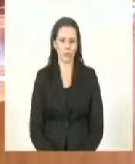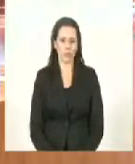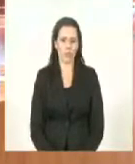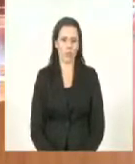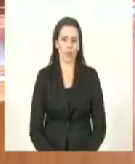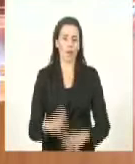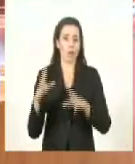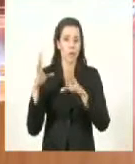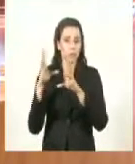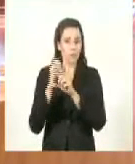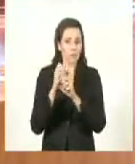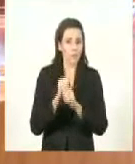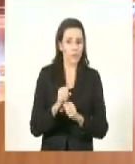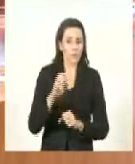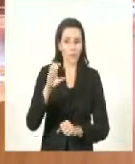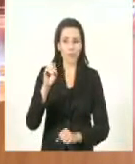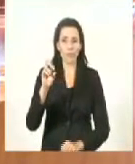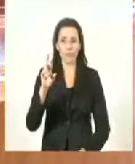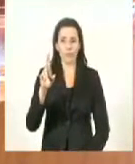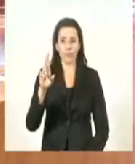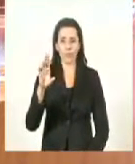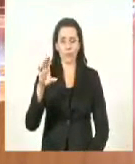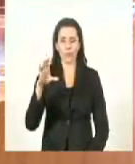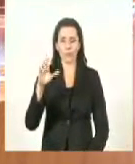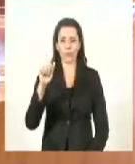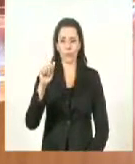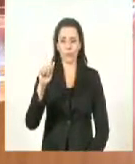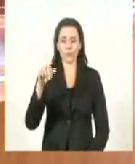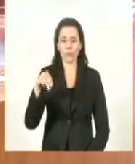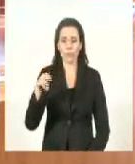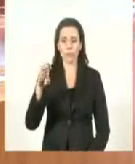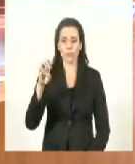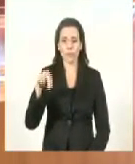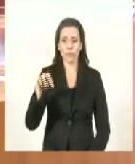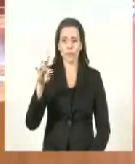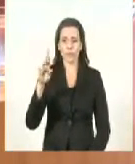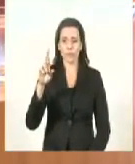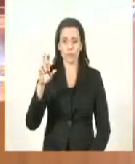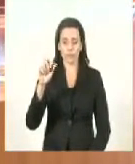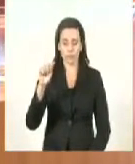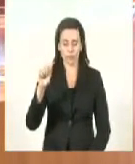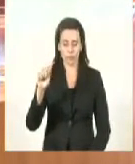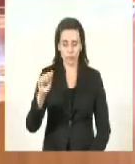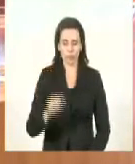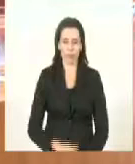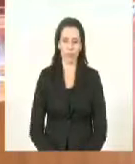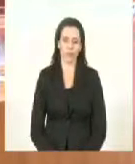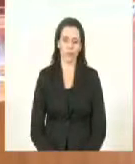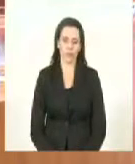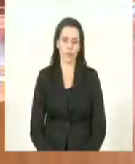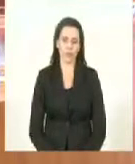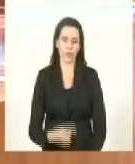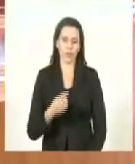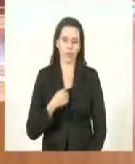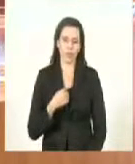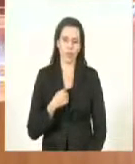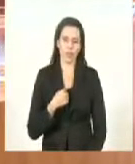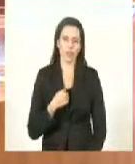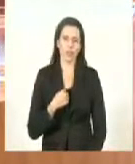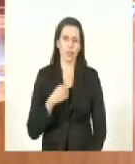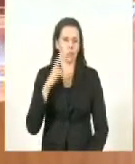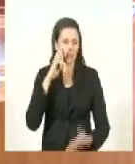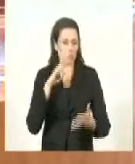orçamentária. E aí eu cheguei e fiquei meio estarrecido de quando eu vi uma questão sobre que o governo não estaria